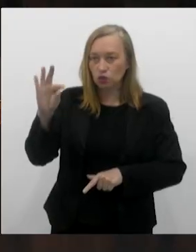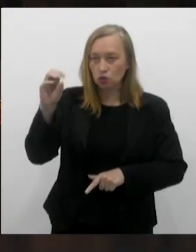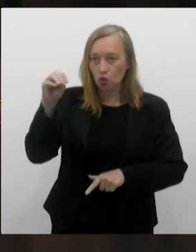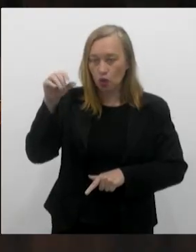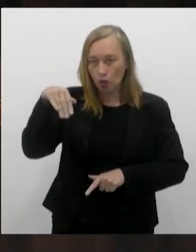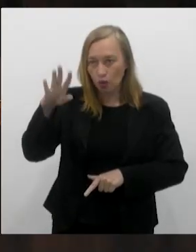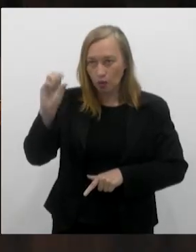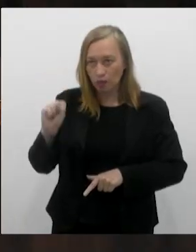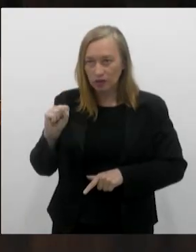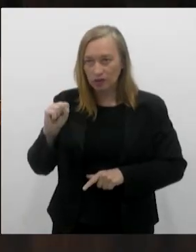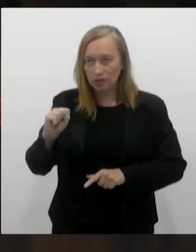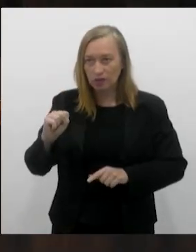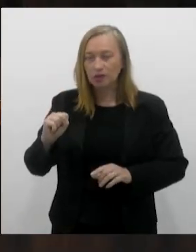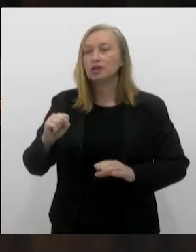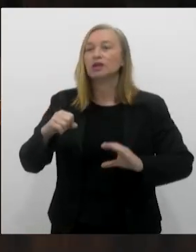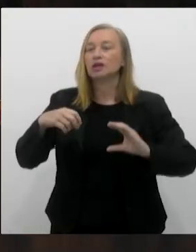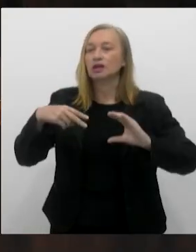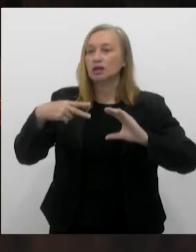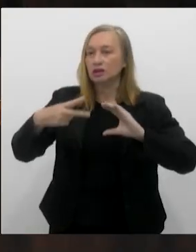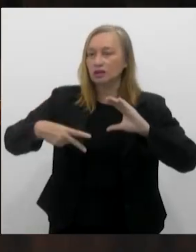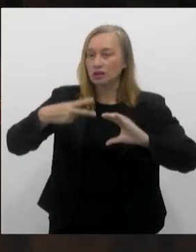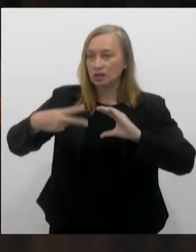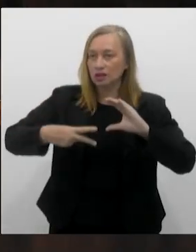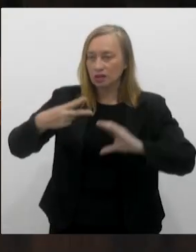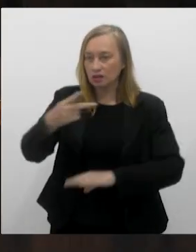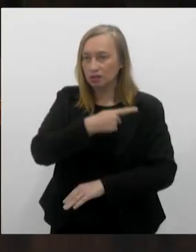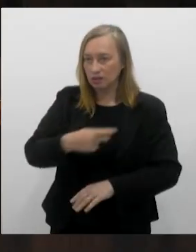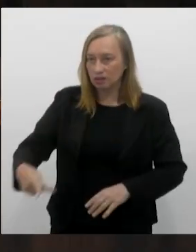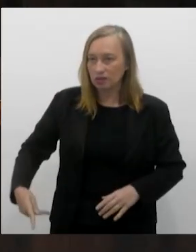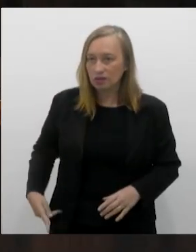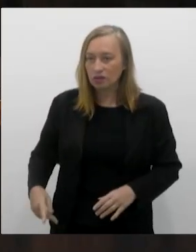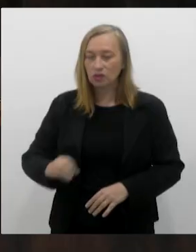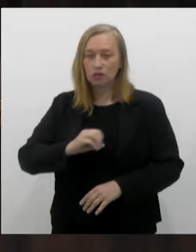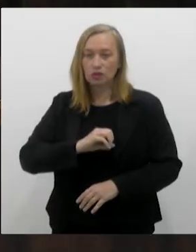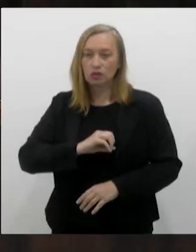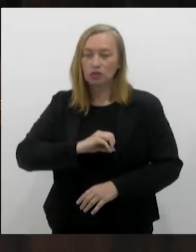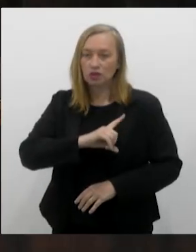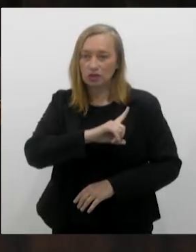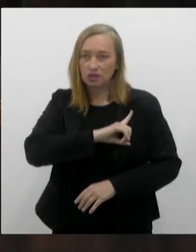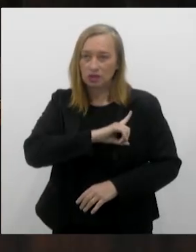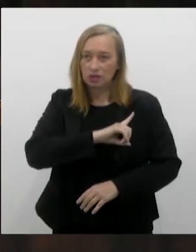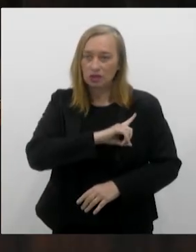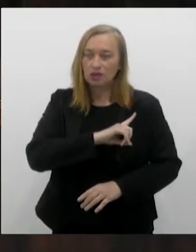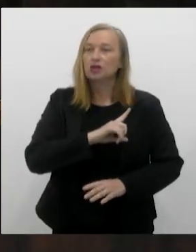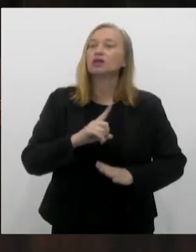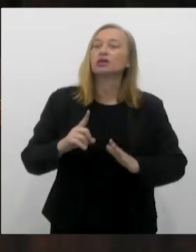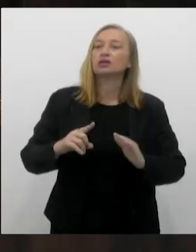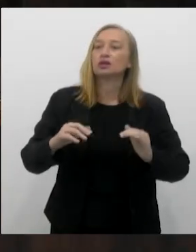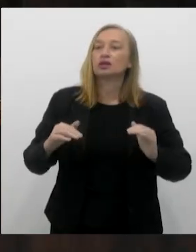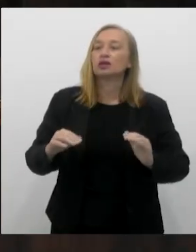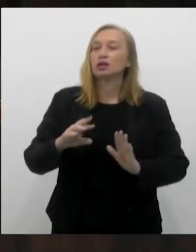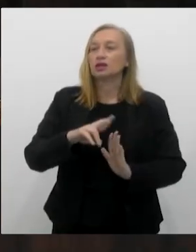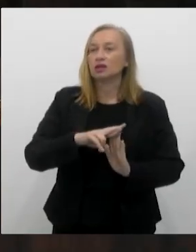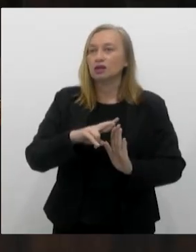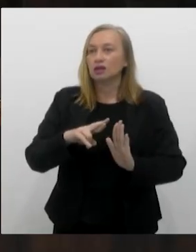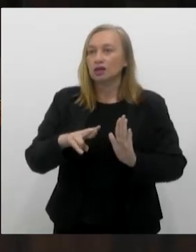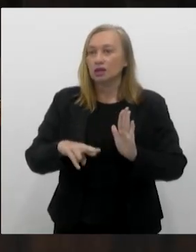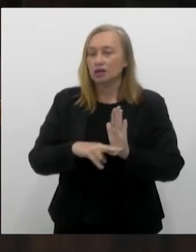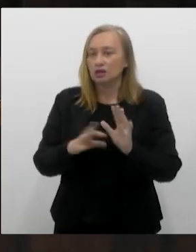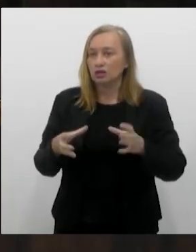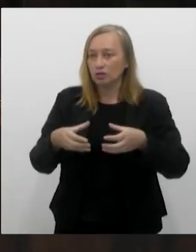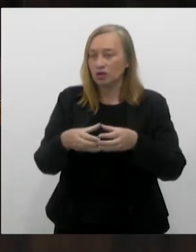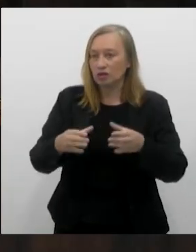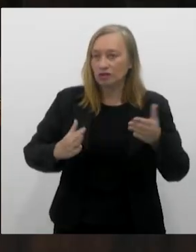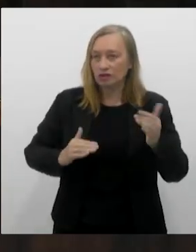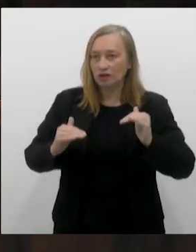da Câmara Municipal de Duque de Caxias, parecer da Comissão de Normas Internas e Preposição Externa, favorável. Relator, deputado Rodrigo Amorim. Em discussão. Não havendo que